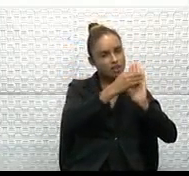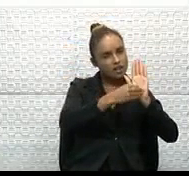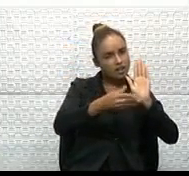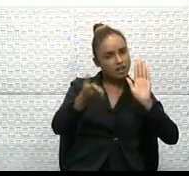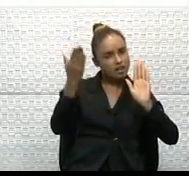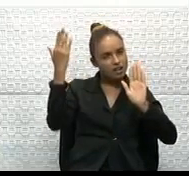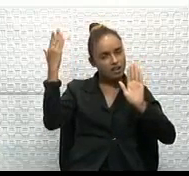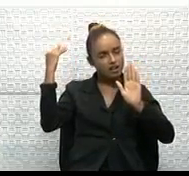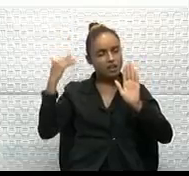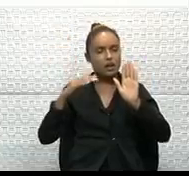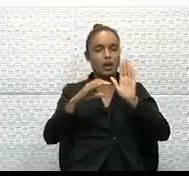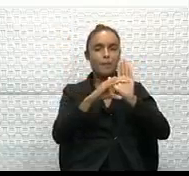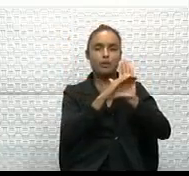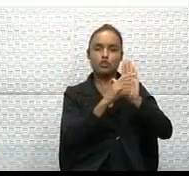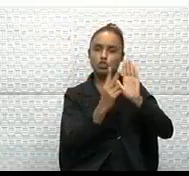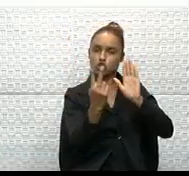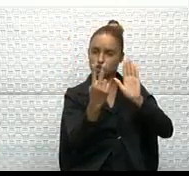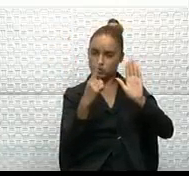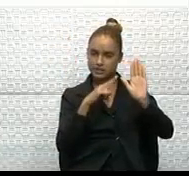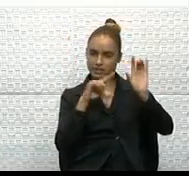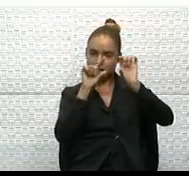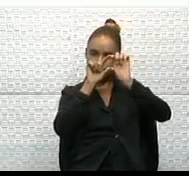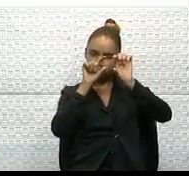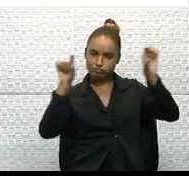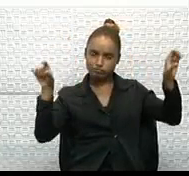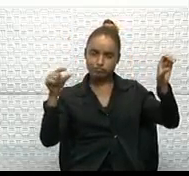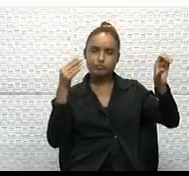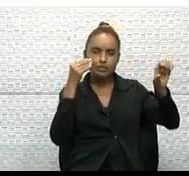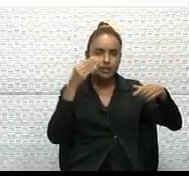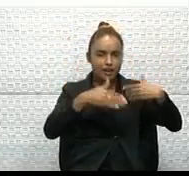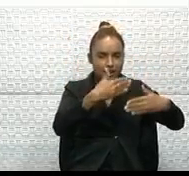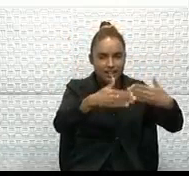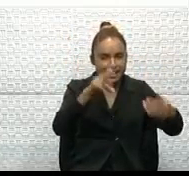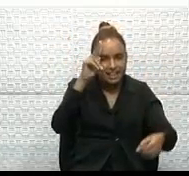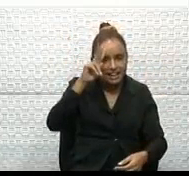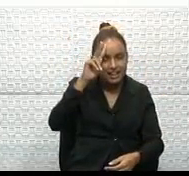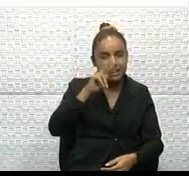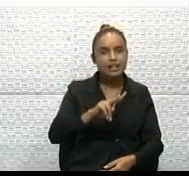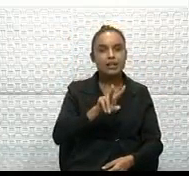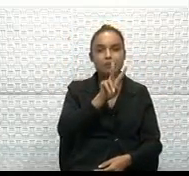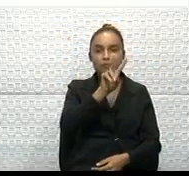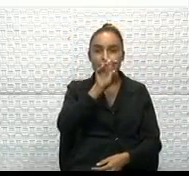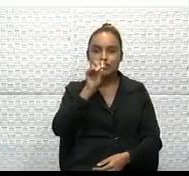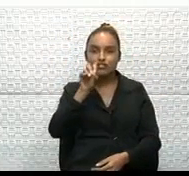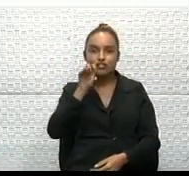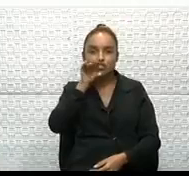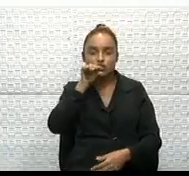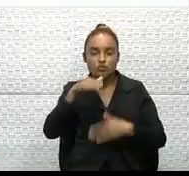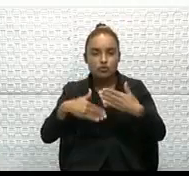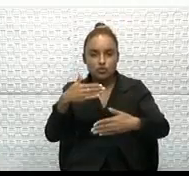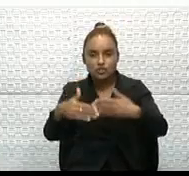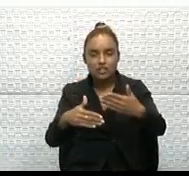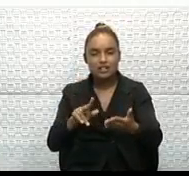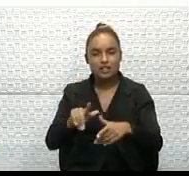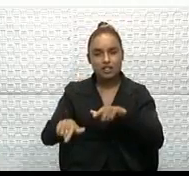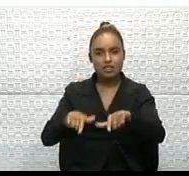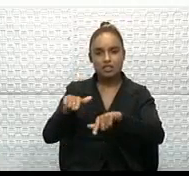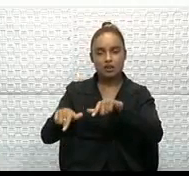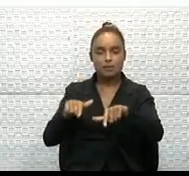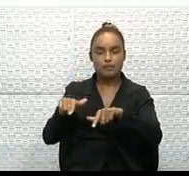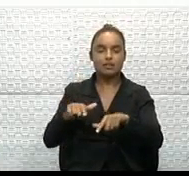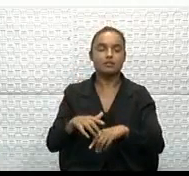lá na aula 2, com os dados amostrais dos 20 funcionários da empresa M. A coluna referente